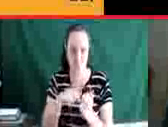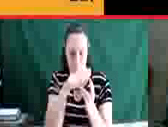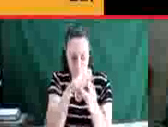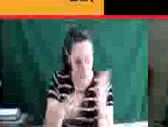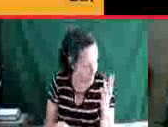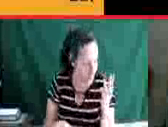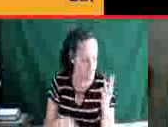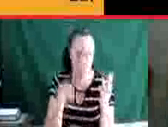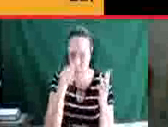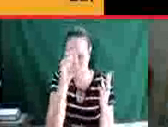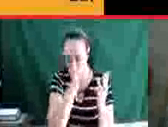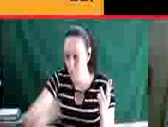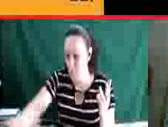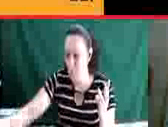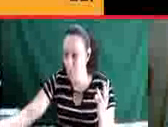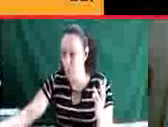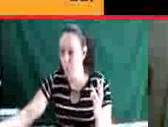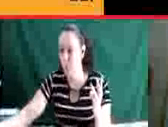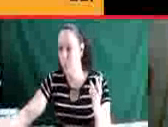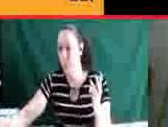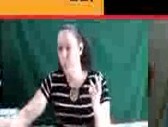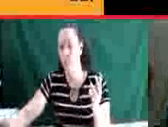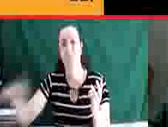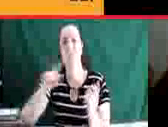RG de cor. Sabe o número? Tá?